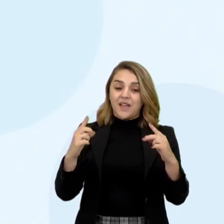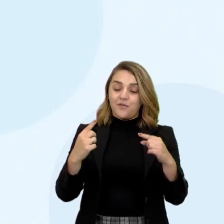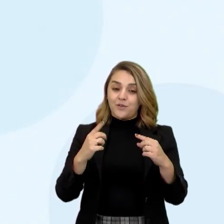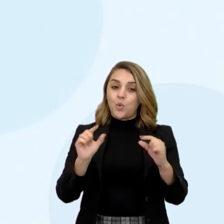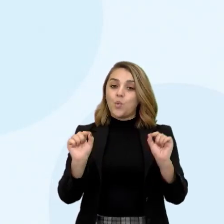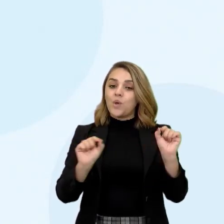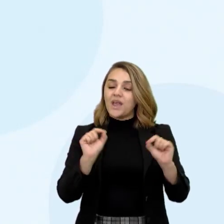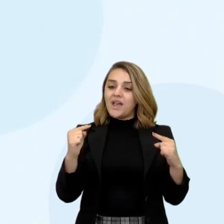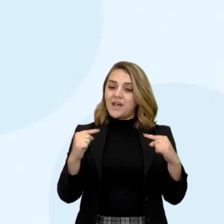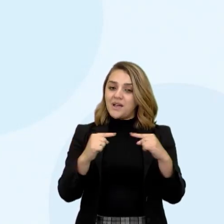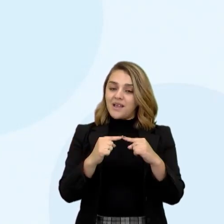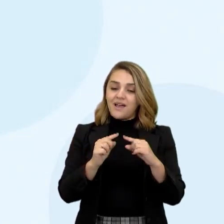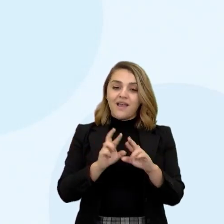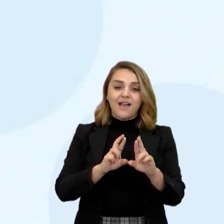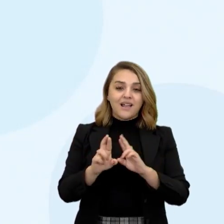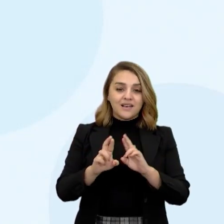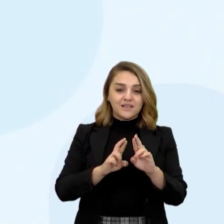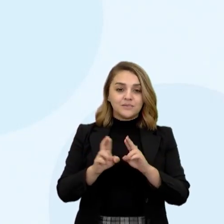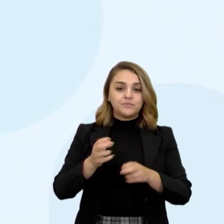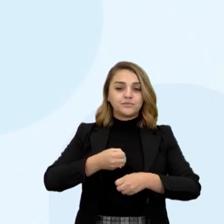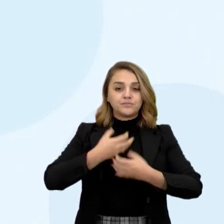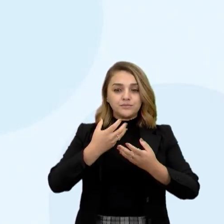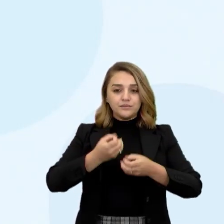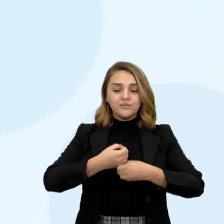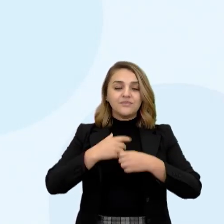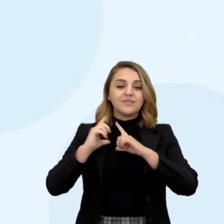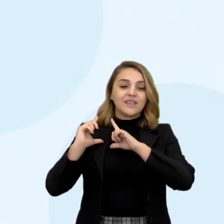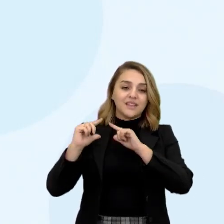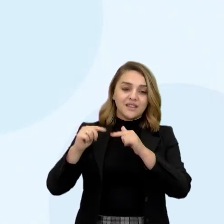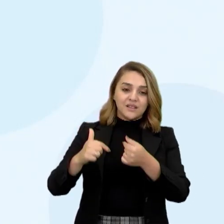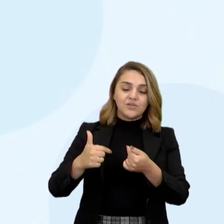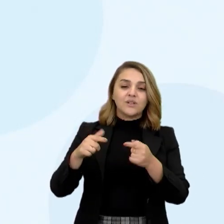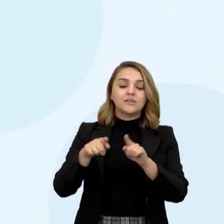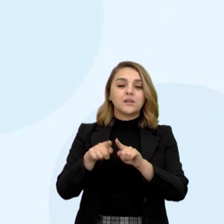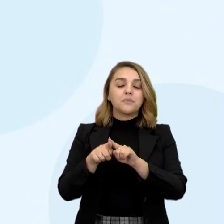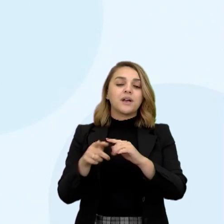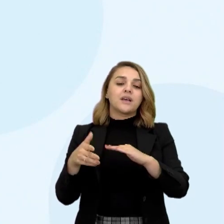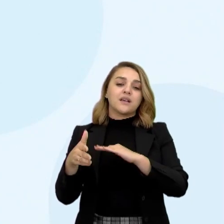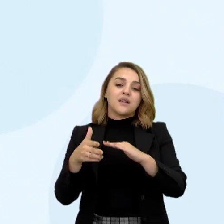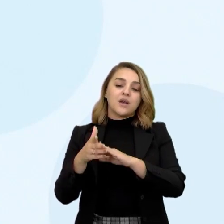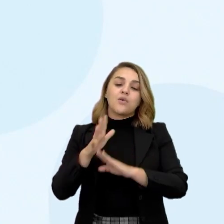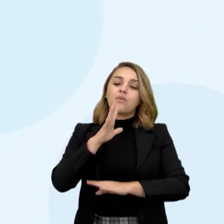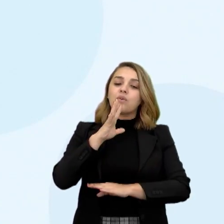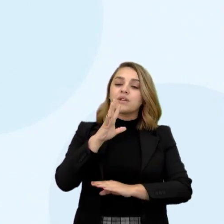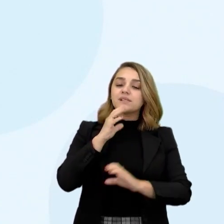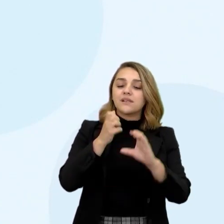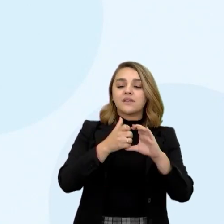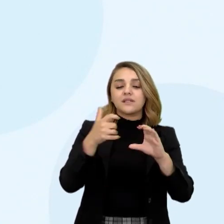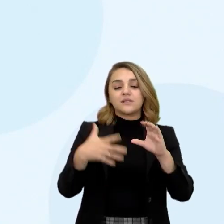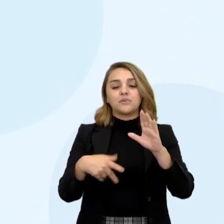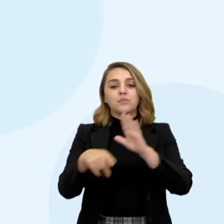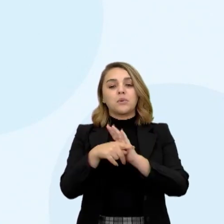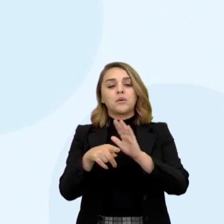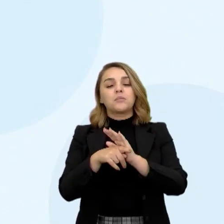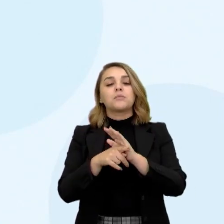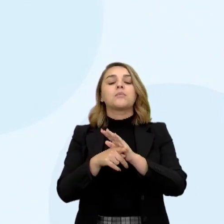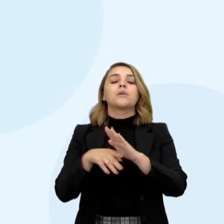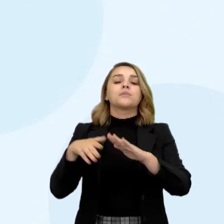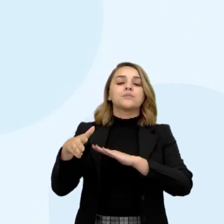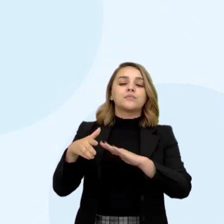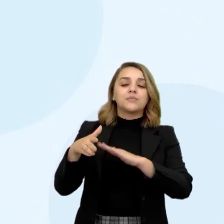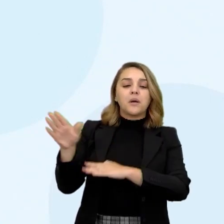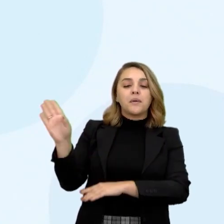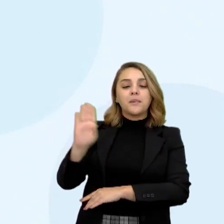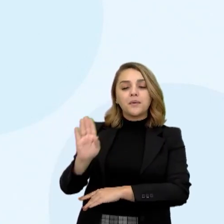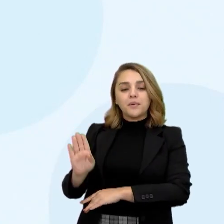poética tradicional e as produções da poesia contemporânea. Conhecemos aspectos do modernismo brasileiro enquanto movimento literário de construção de